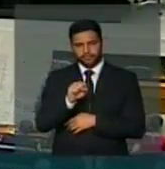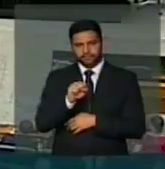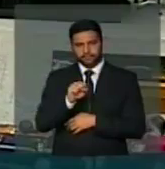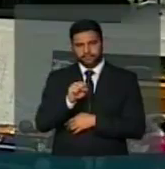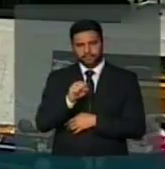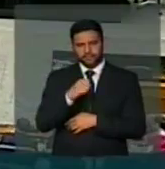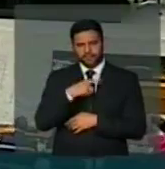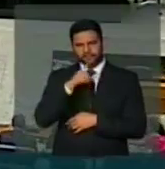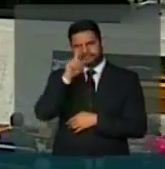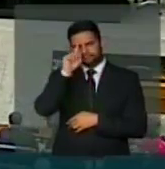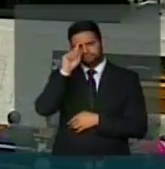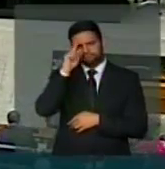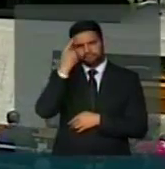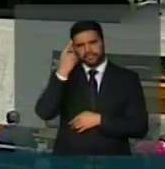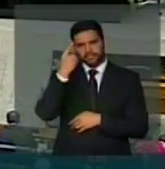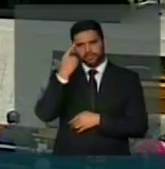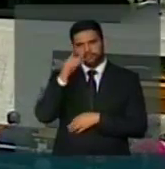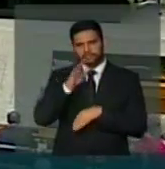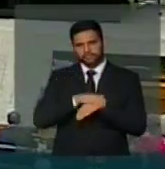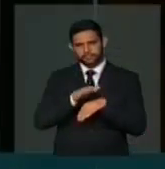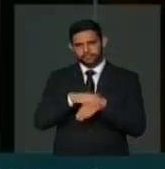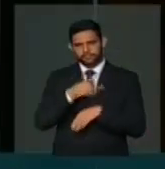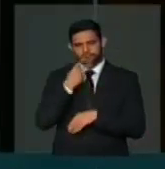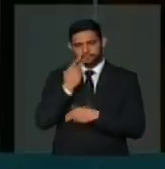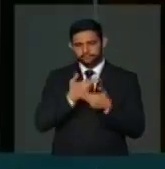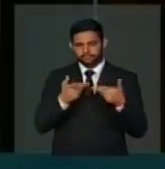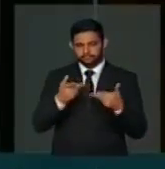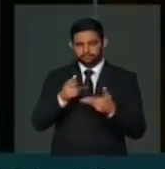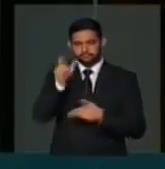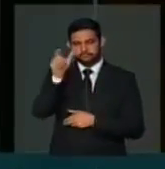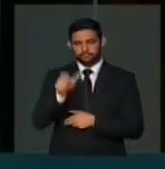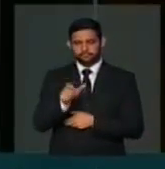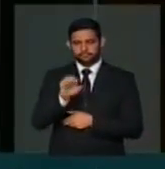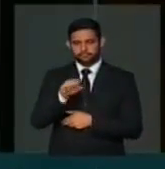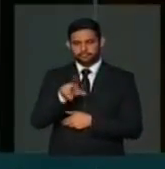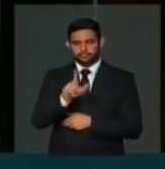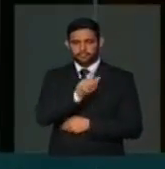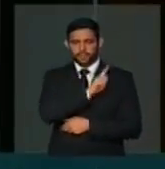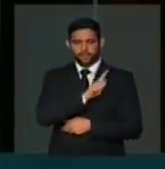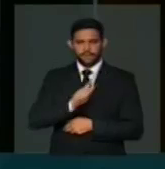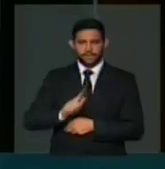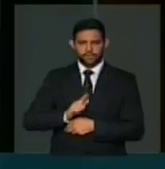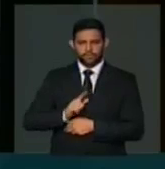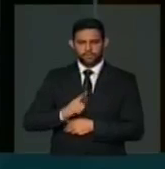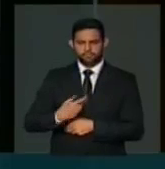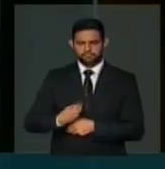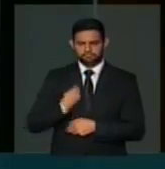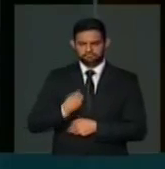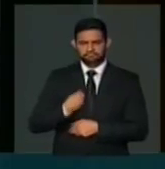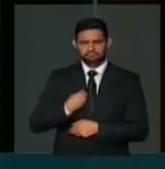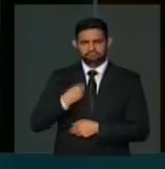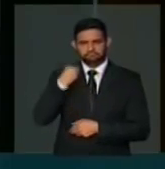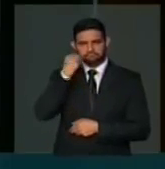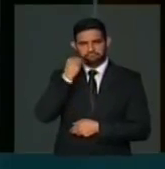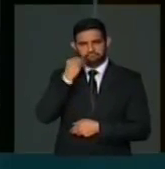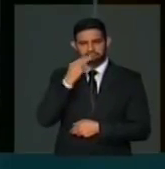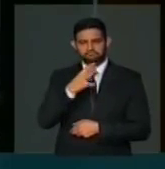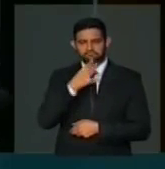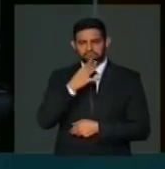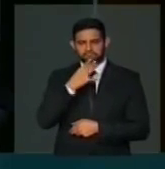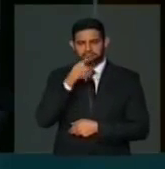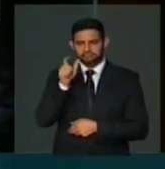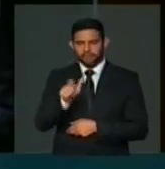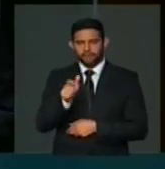E pensei muito em falar sobre o Eduardo, governador, que tem reconhecido a